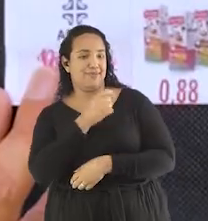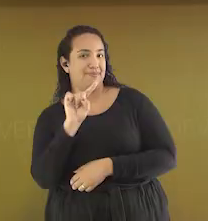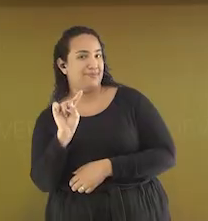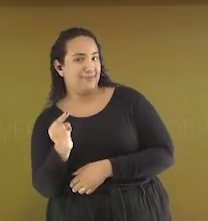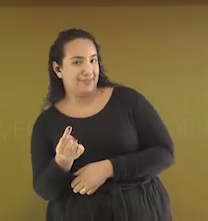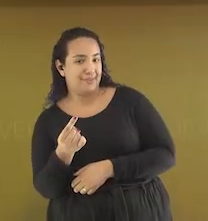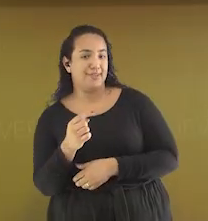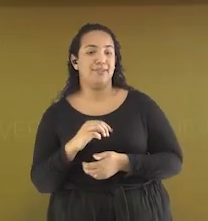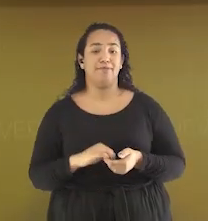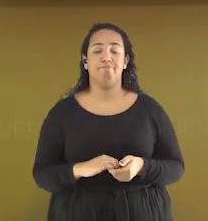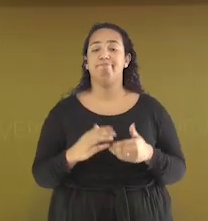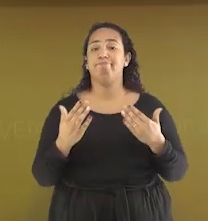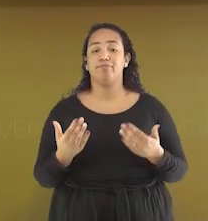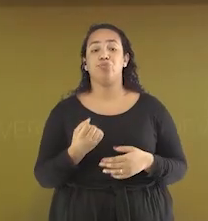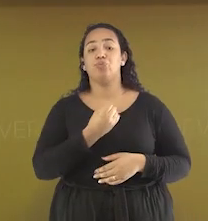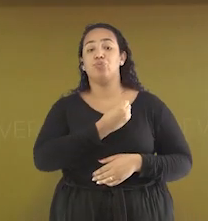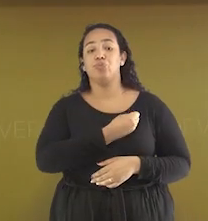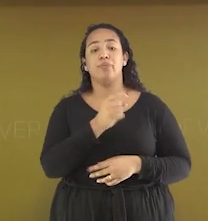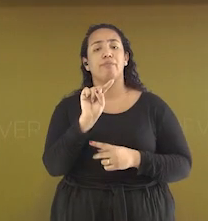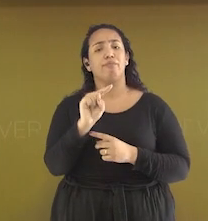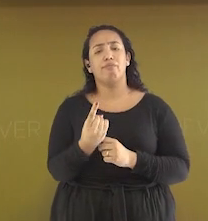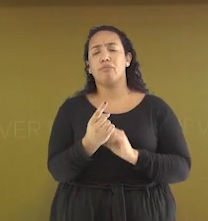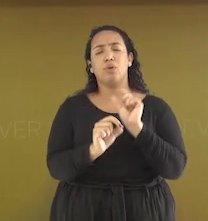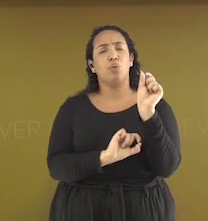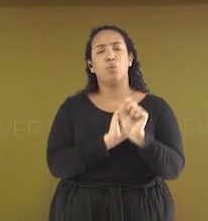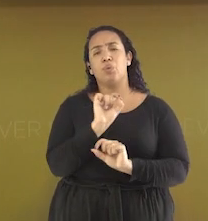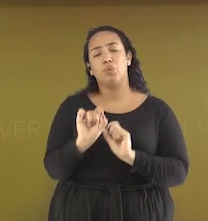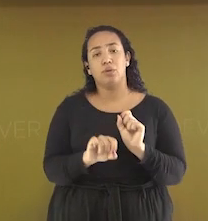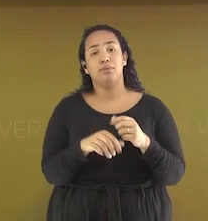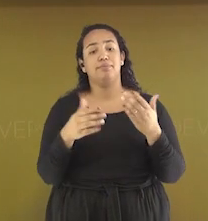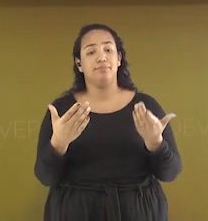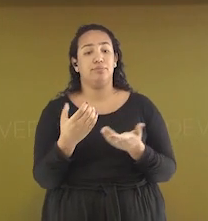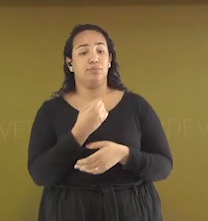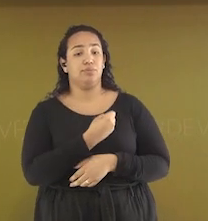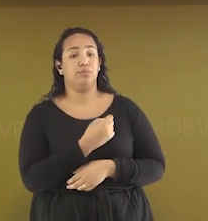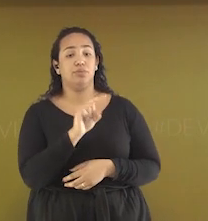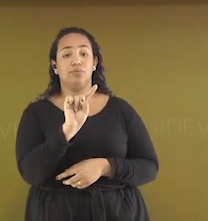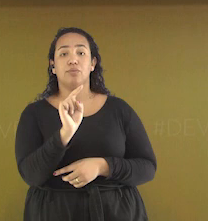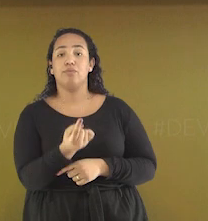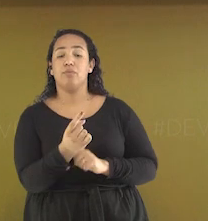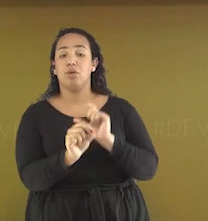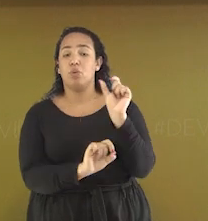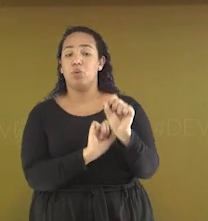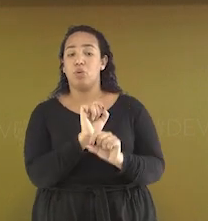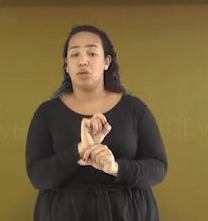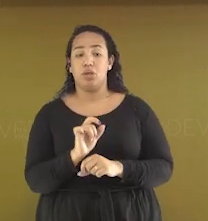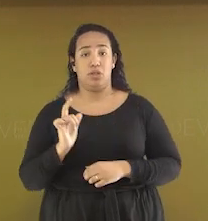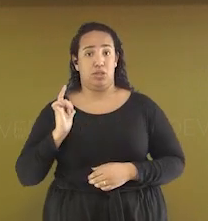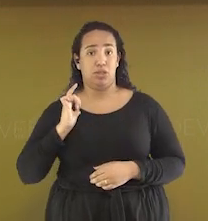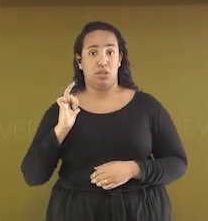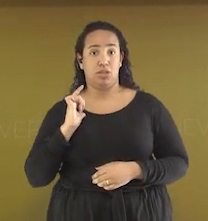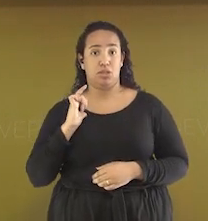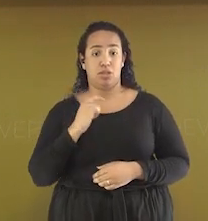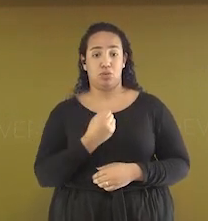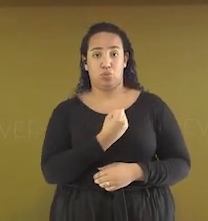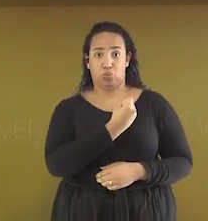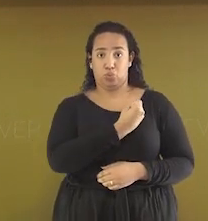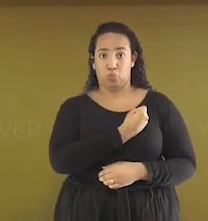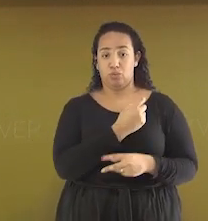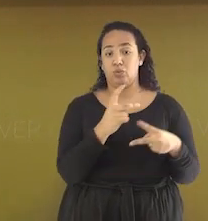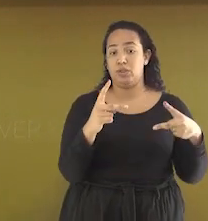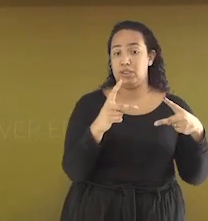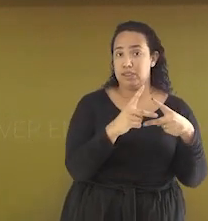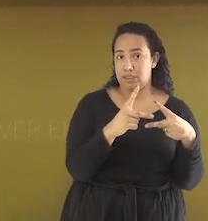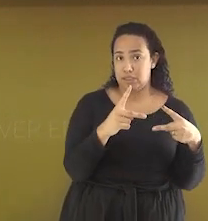vírgula. O que são números decimais? Os números decimais são caracterizados por ter uma